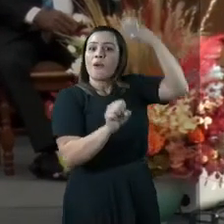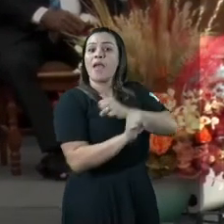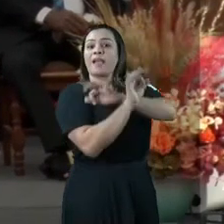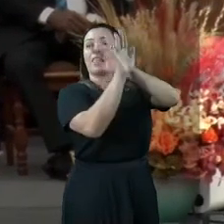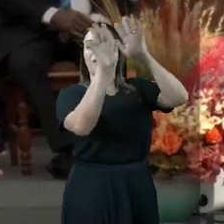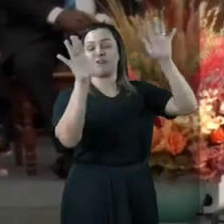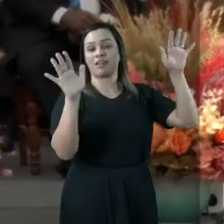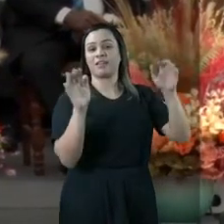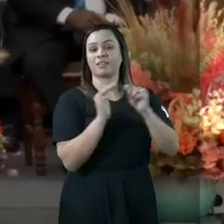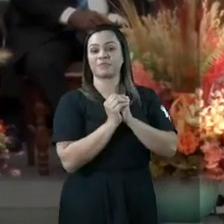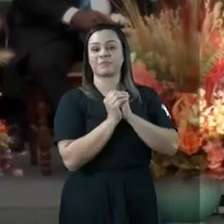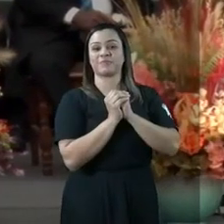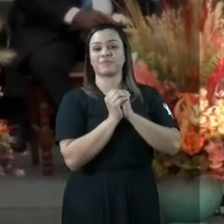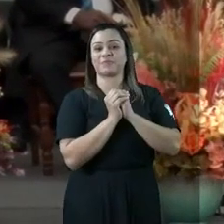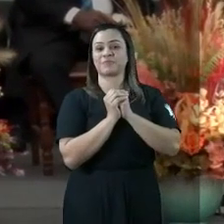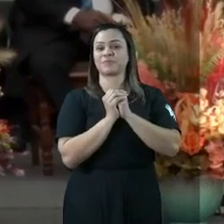entrará.